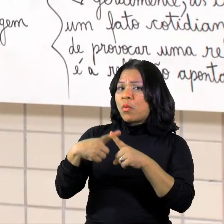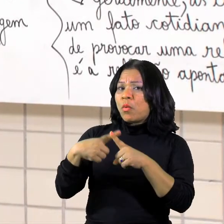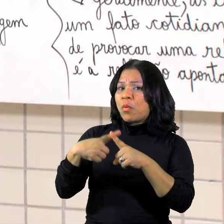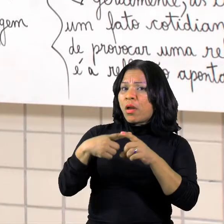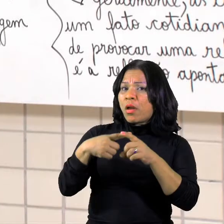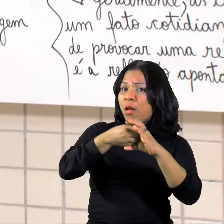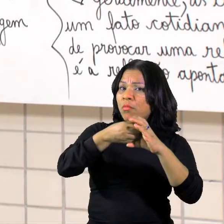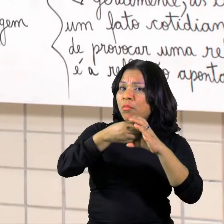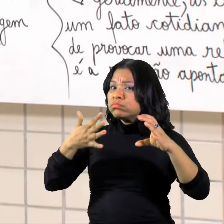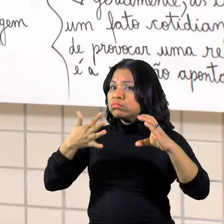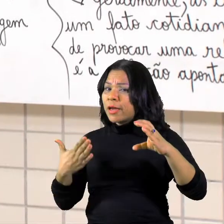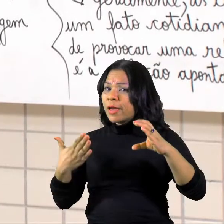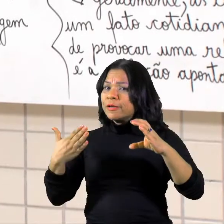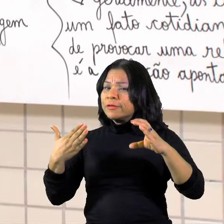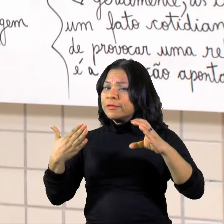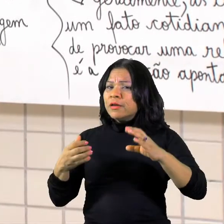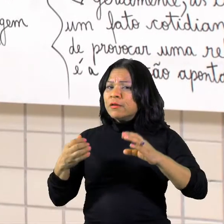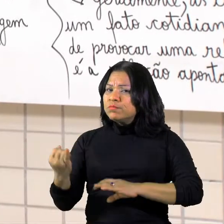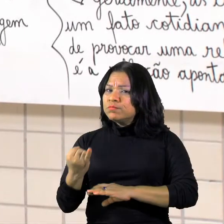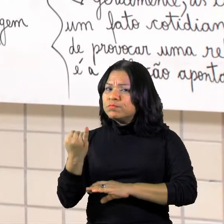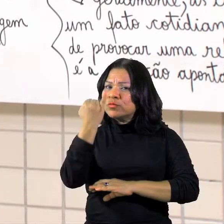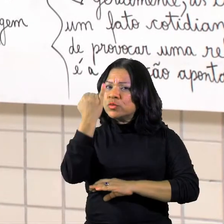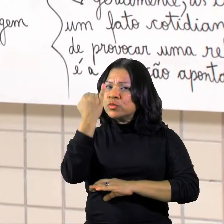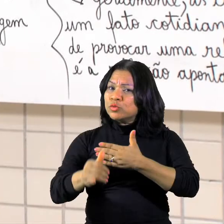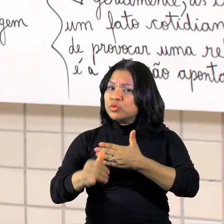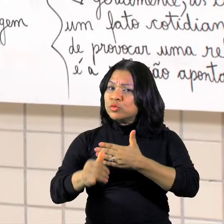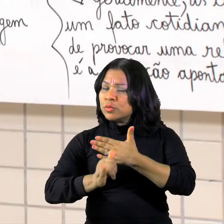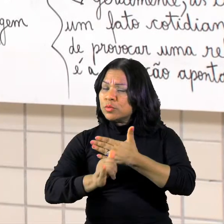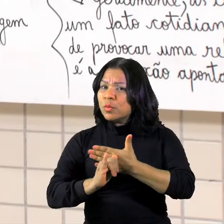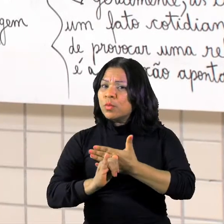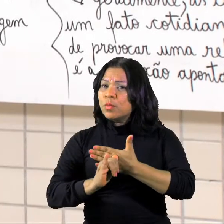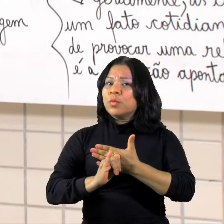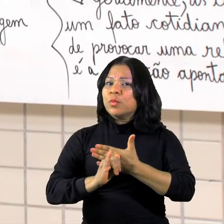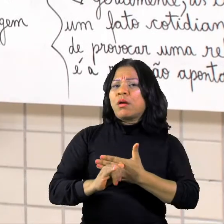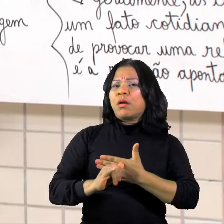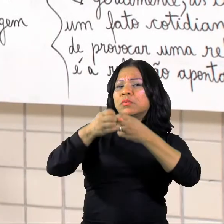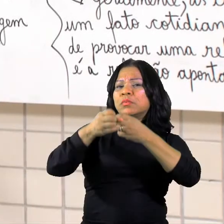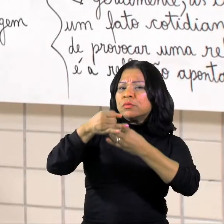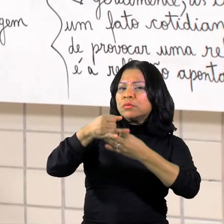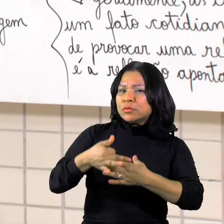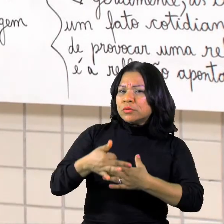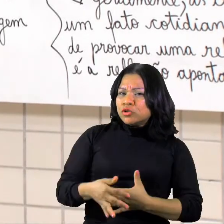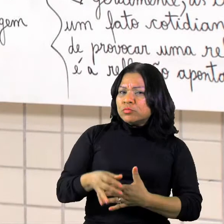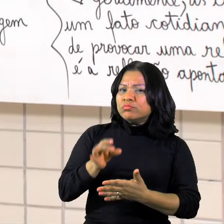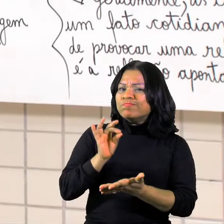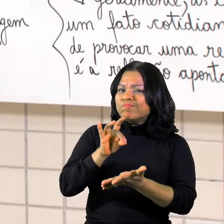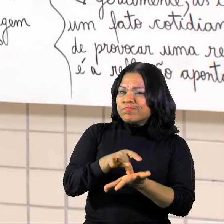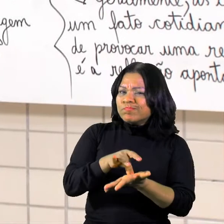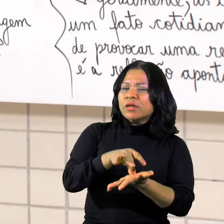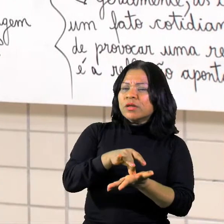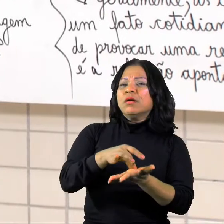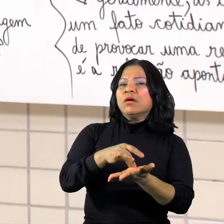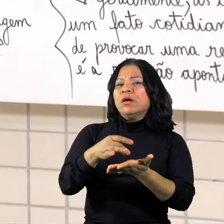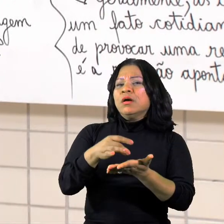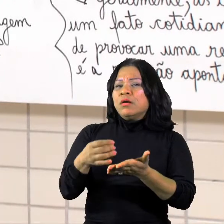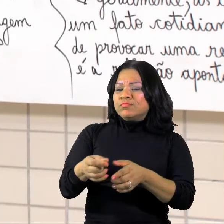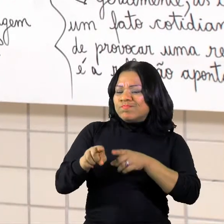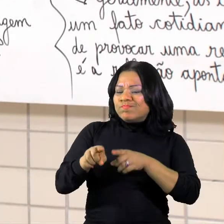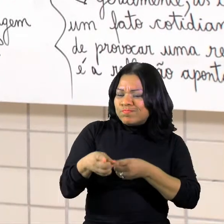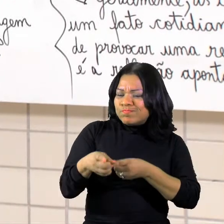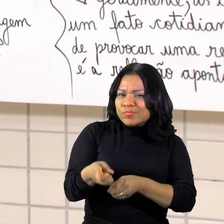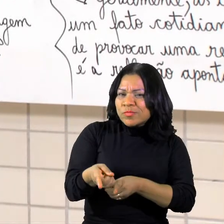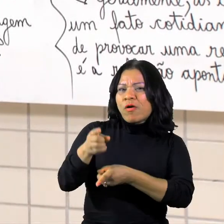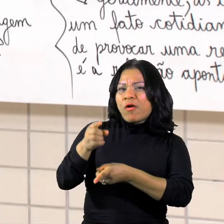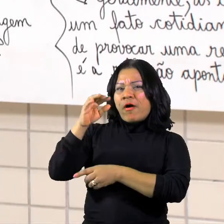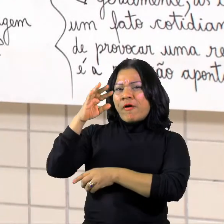da crônica. Ela narra, ela conta alguma situação, mas sempre com essa intenção de provocar uma reflexão,